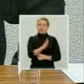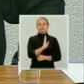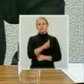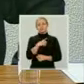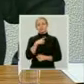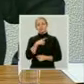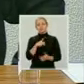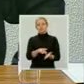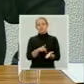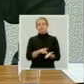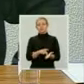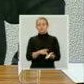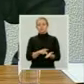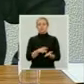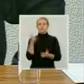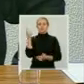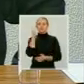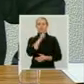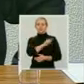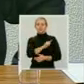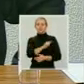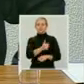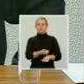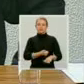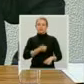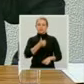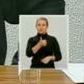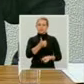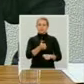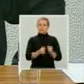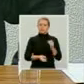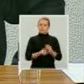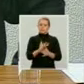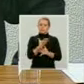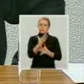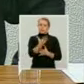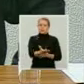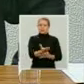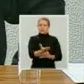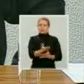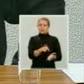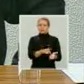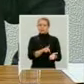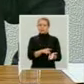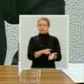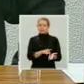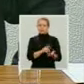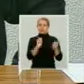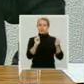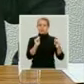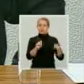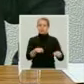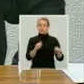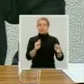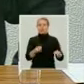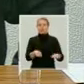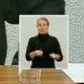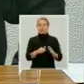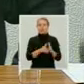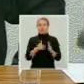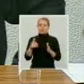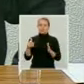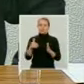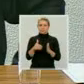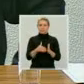para, efetivamente, se produzir a necessidade de todos